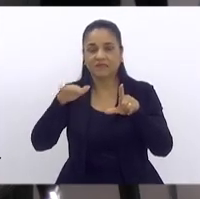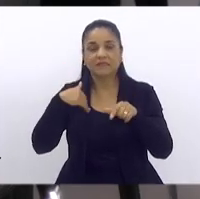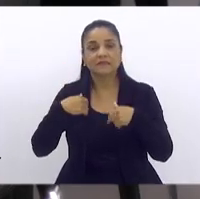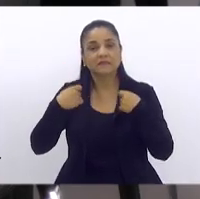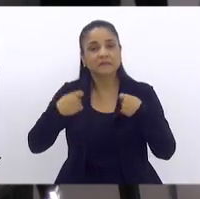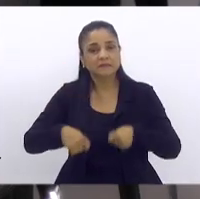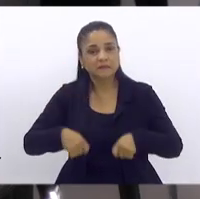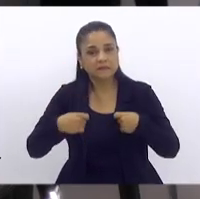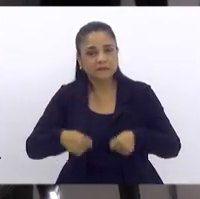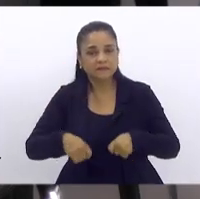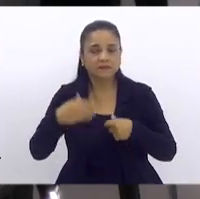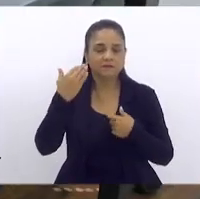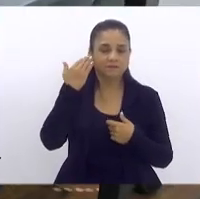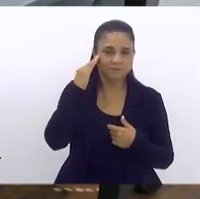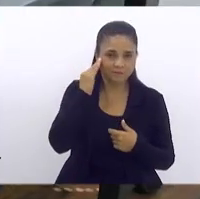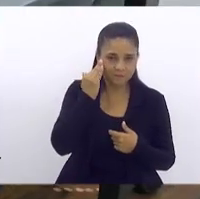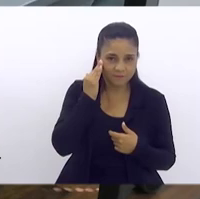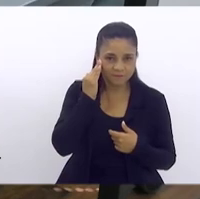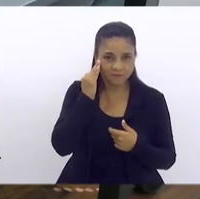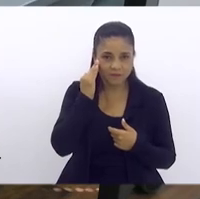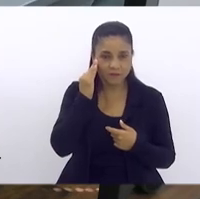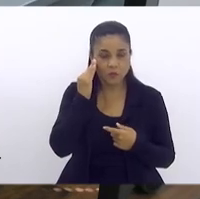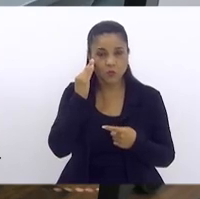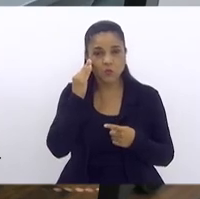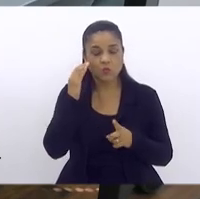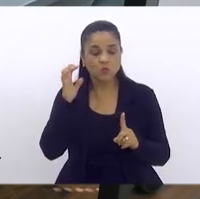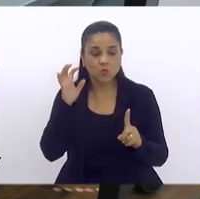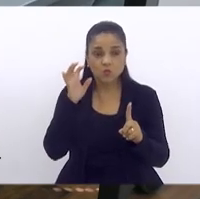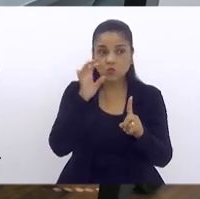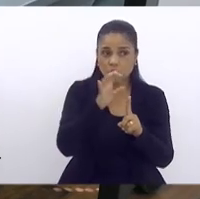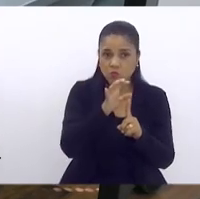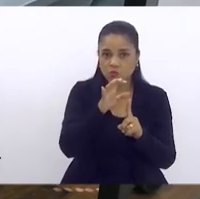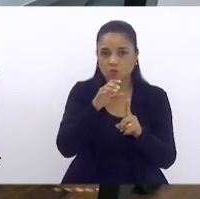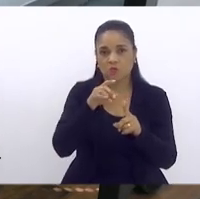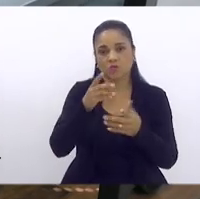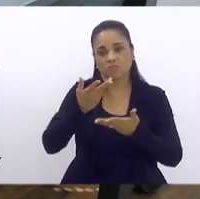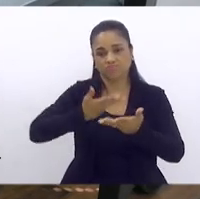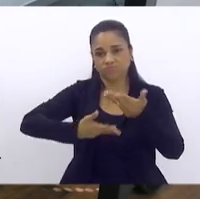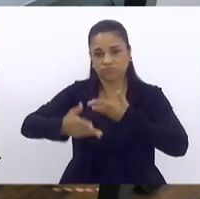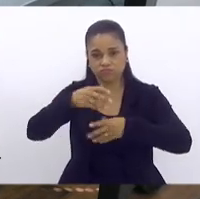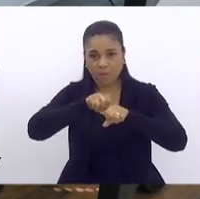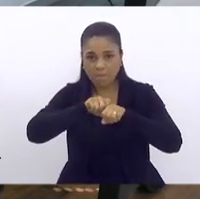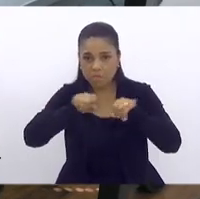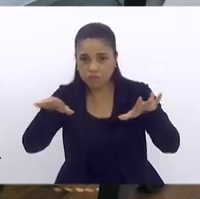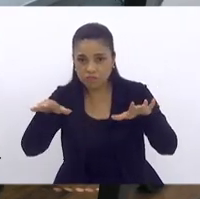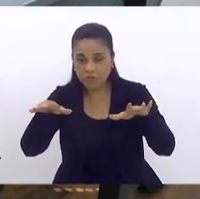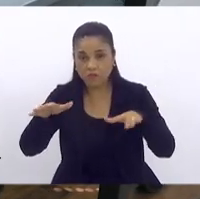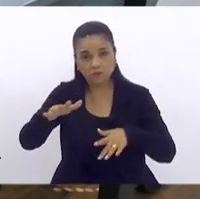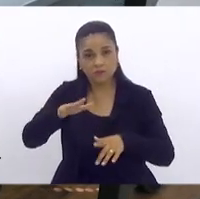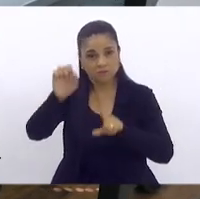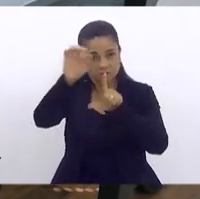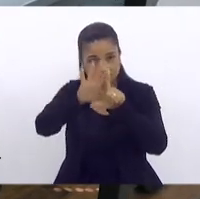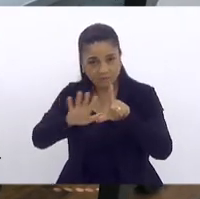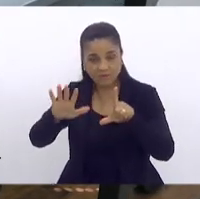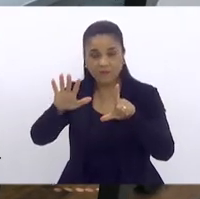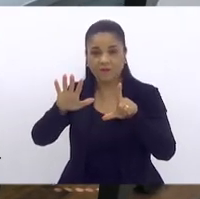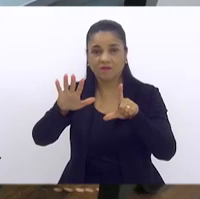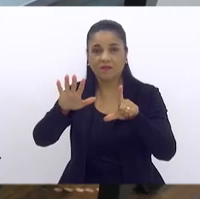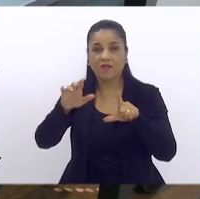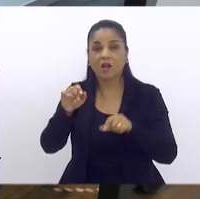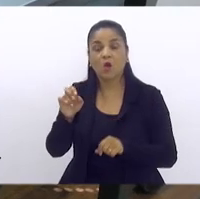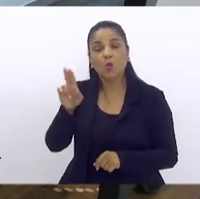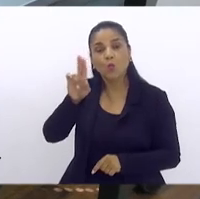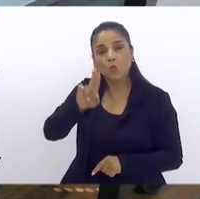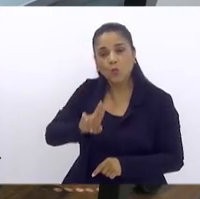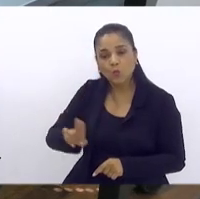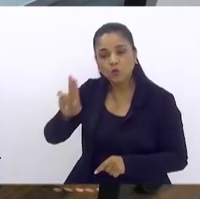entender que esses ataques eles não apenas circulam nesses espaços, eles utilizam as affordances